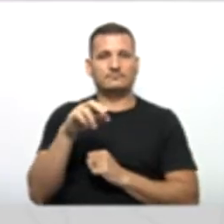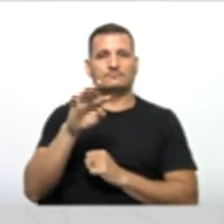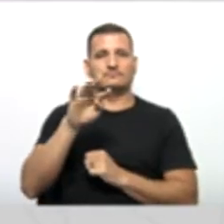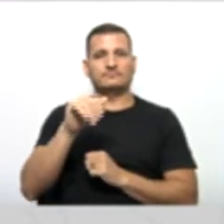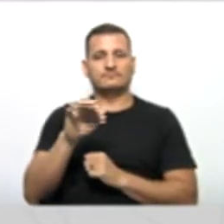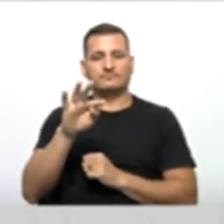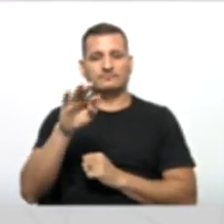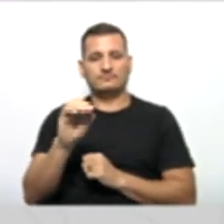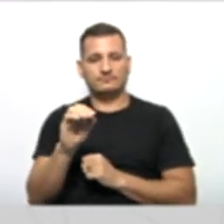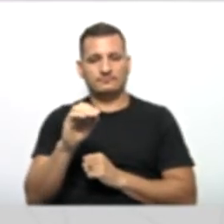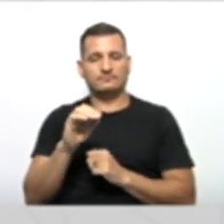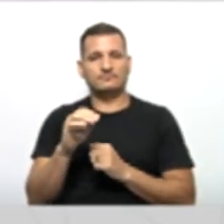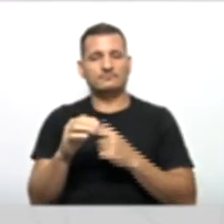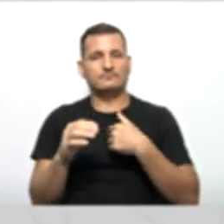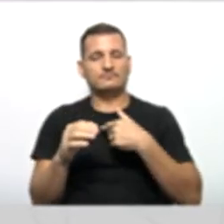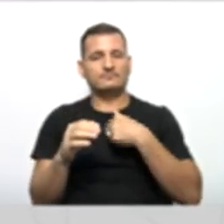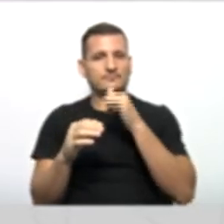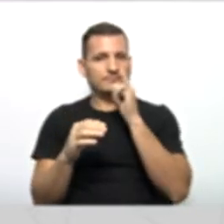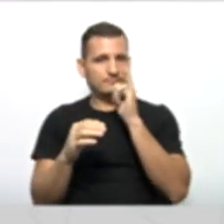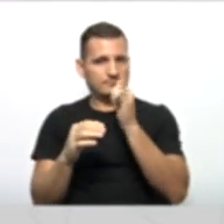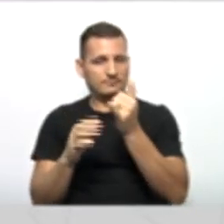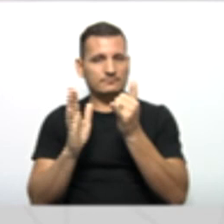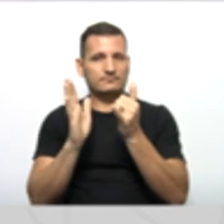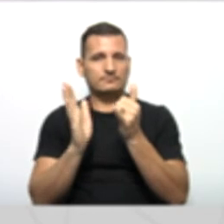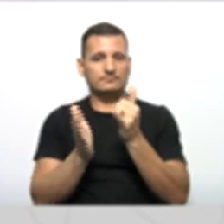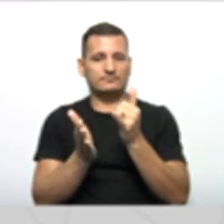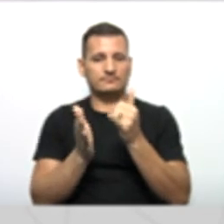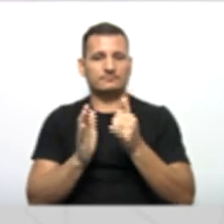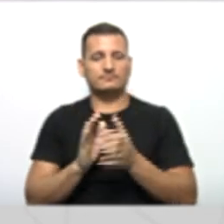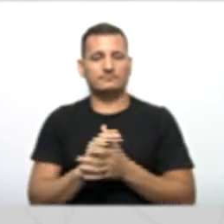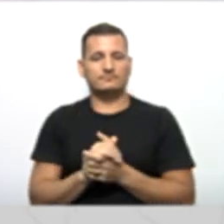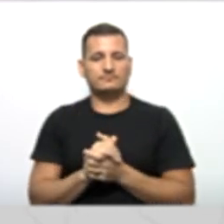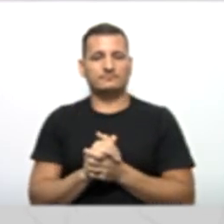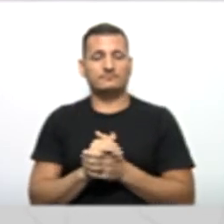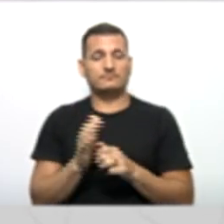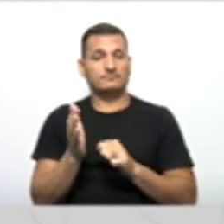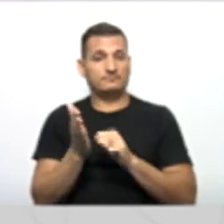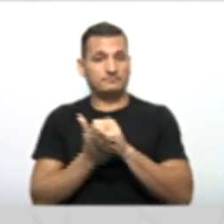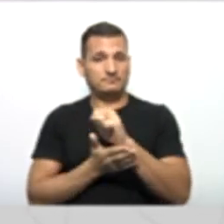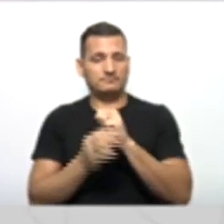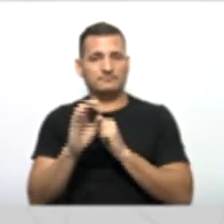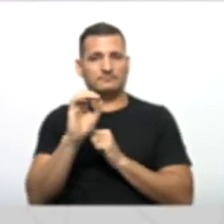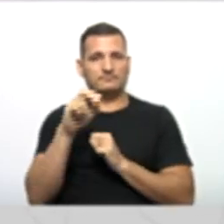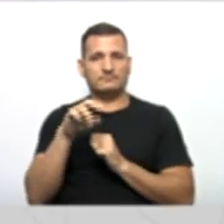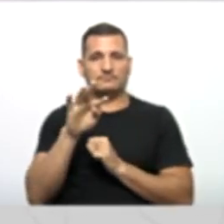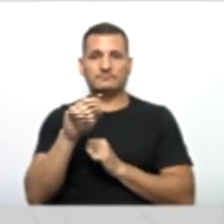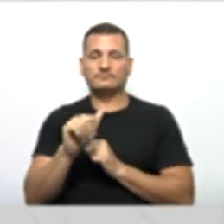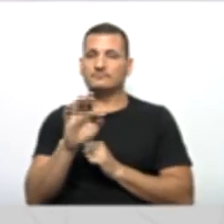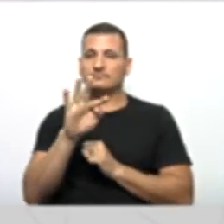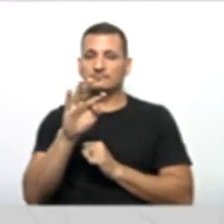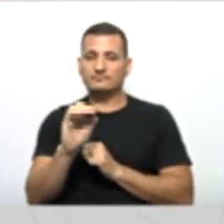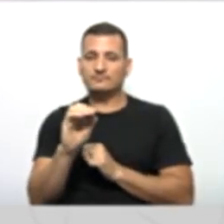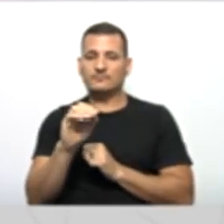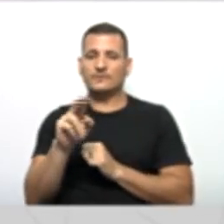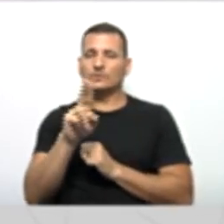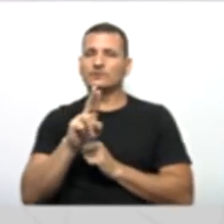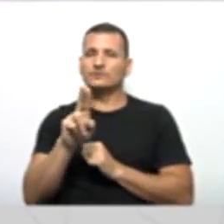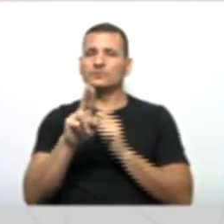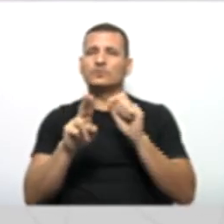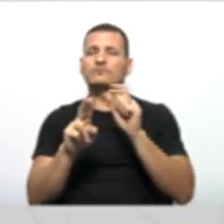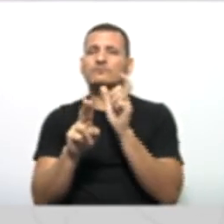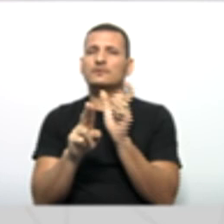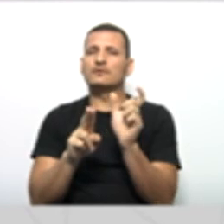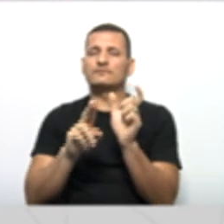coloca eu acabei de frisar isso também aqui né eu excluir contar ele utiliza esse